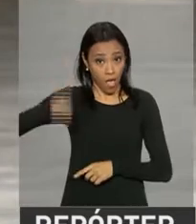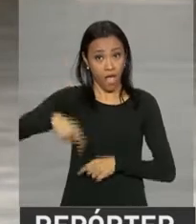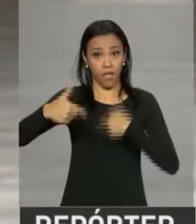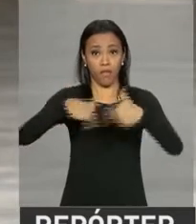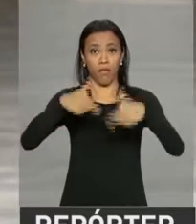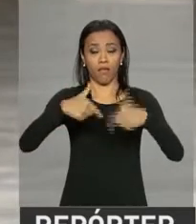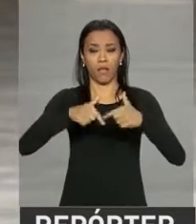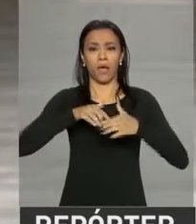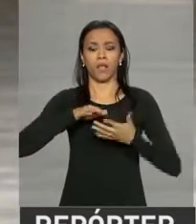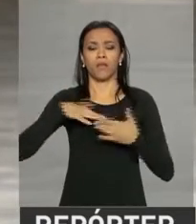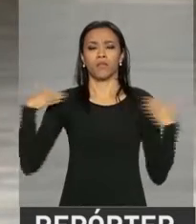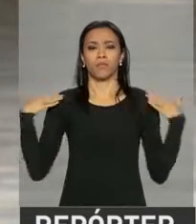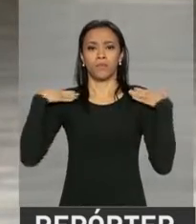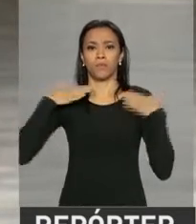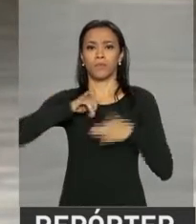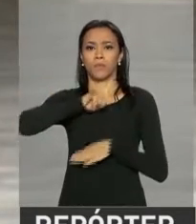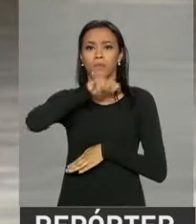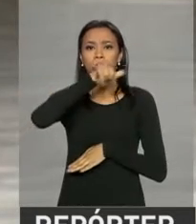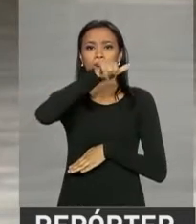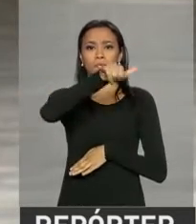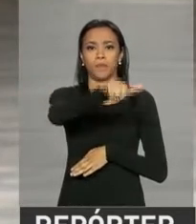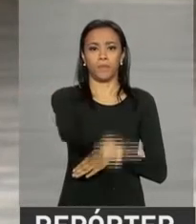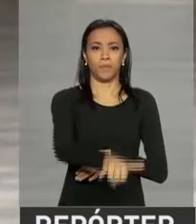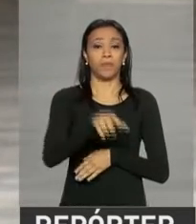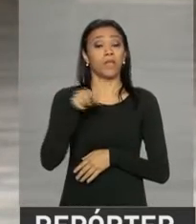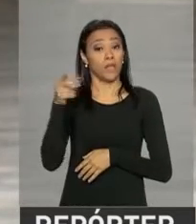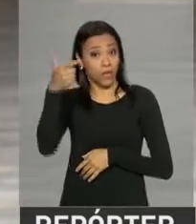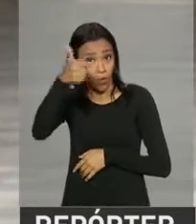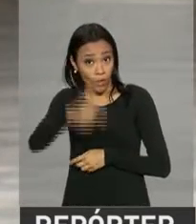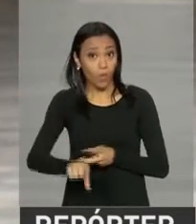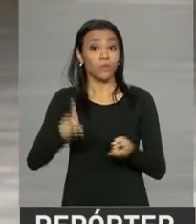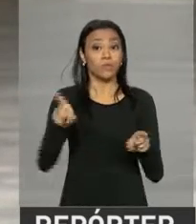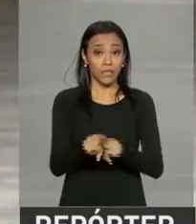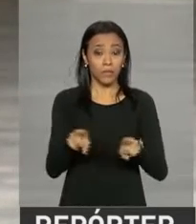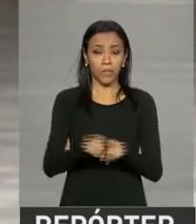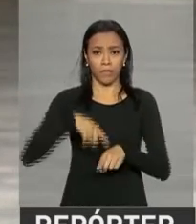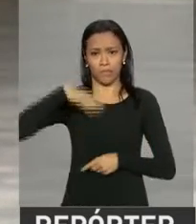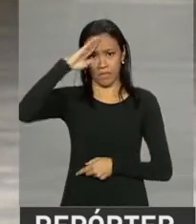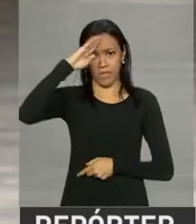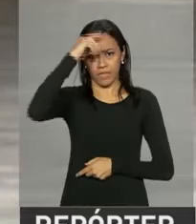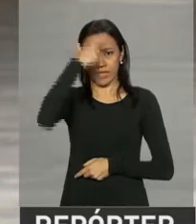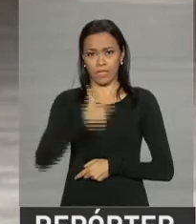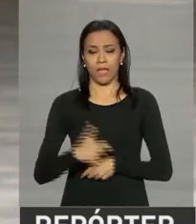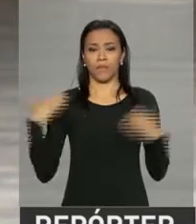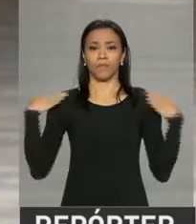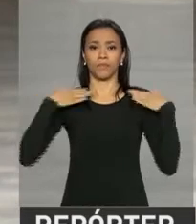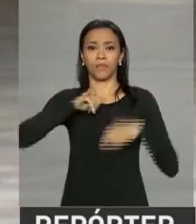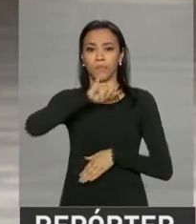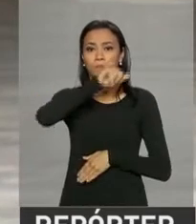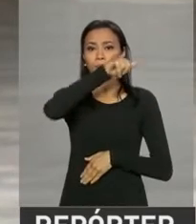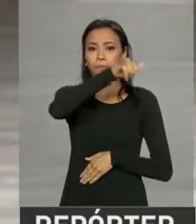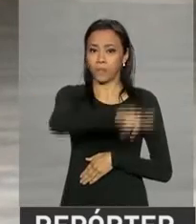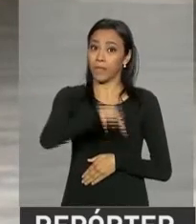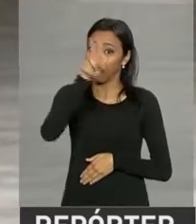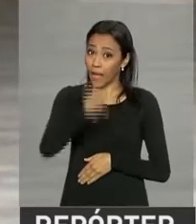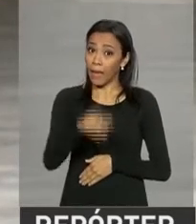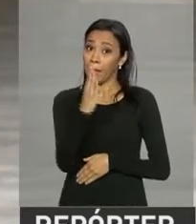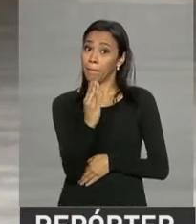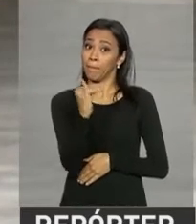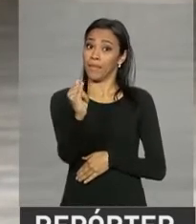e hoje à tarde a gente acompanha um outro sargento da aeronáutica arthur zanetti que pode se tornar bicampeão